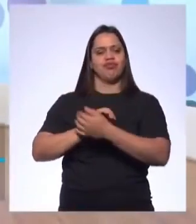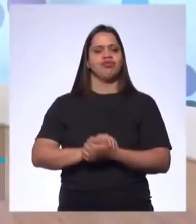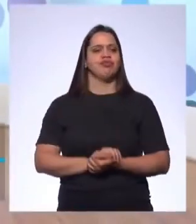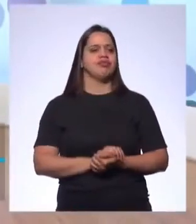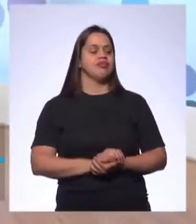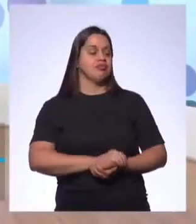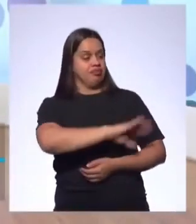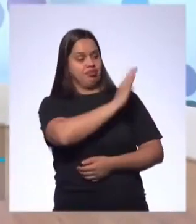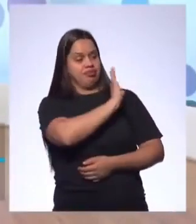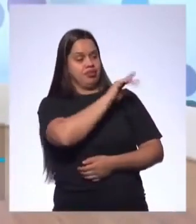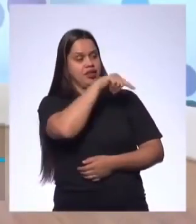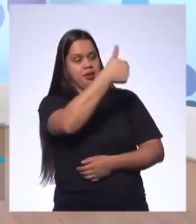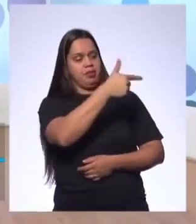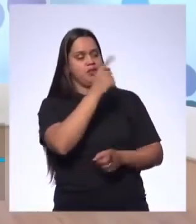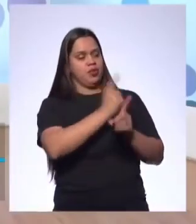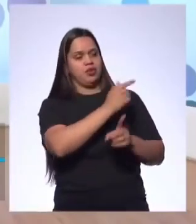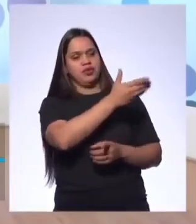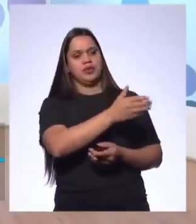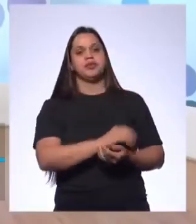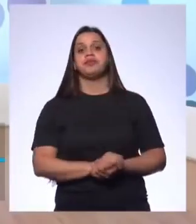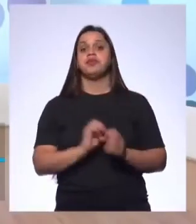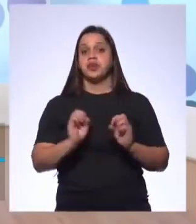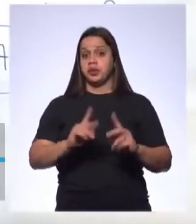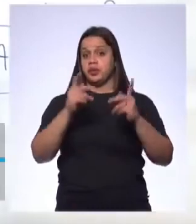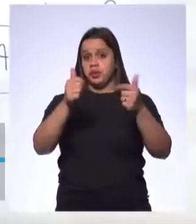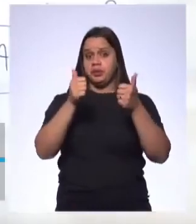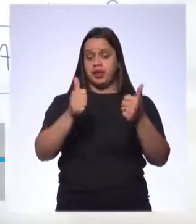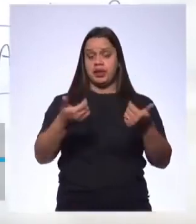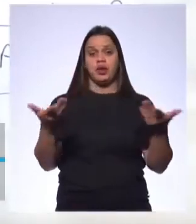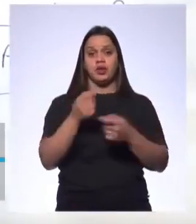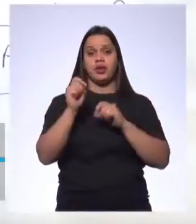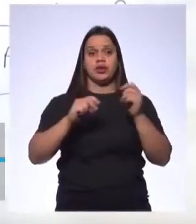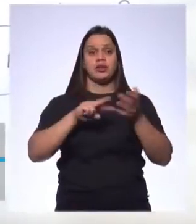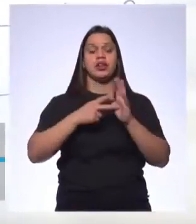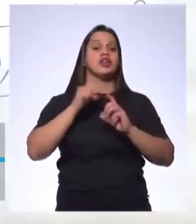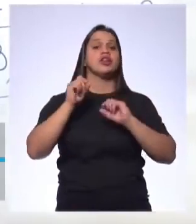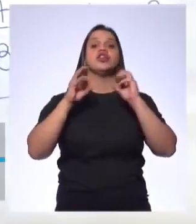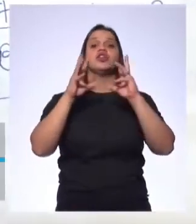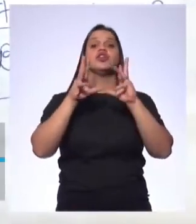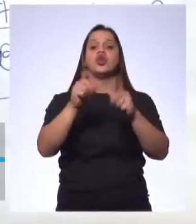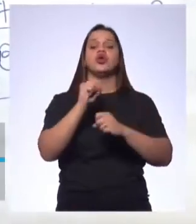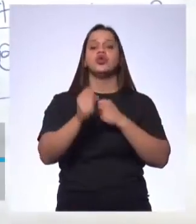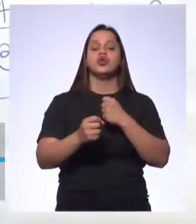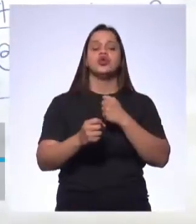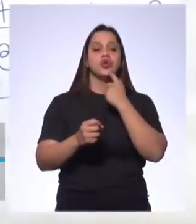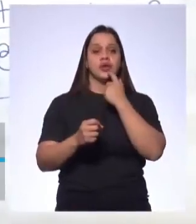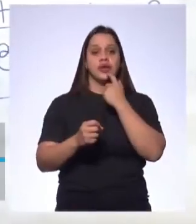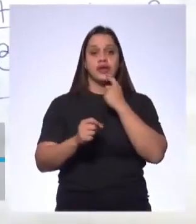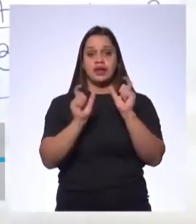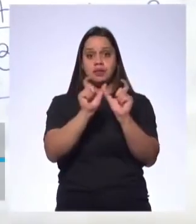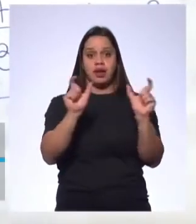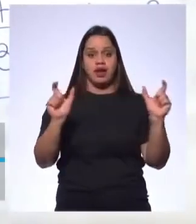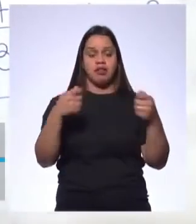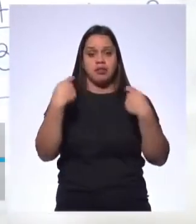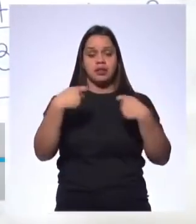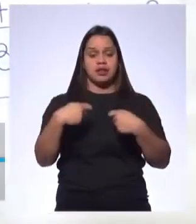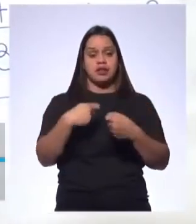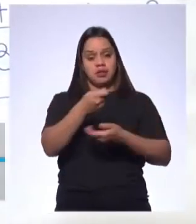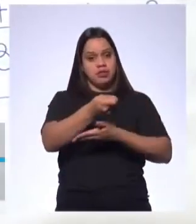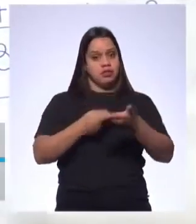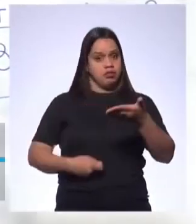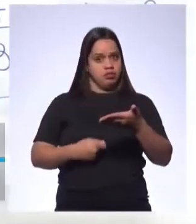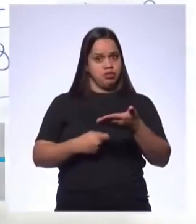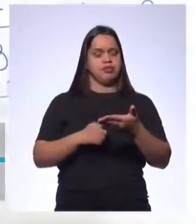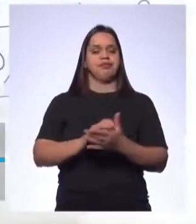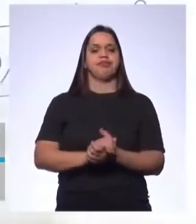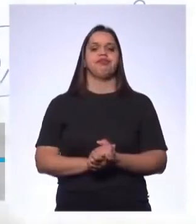later. Vejo você mais tarde. Muito bem. Então, aqui é todo o vocabulário que você precisa para montar a sua redaçãozinha. Agora,